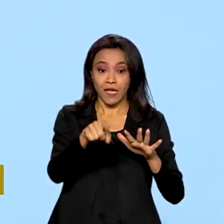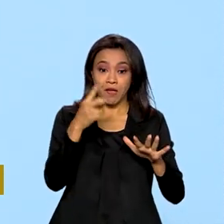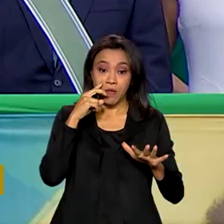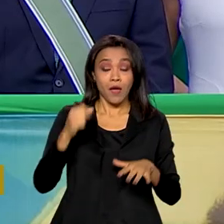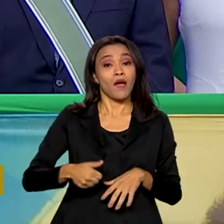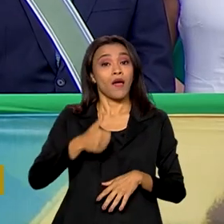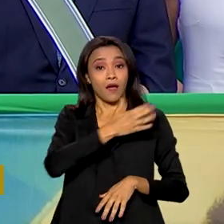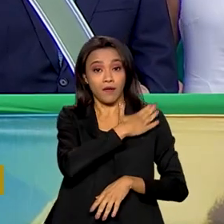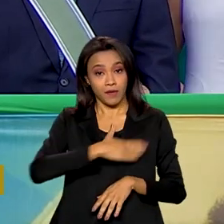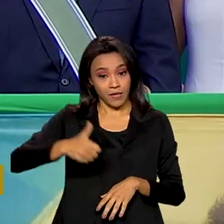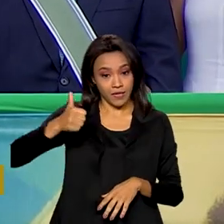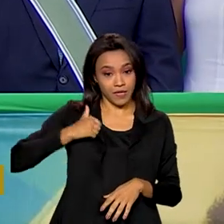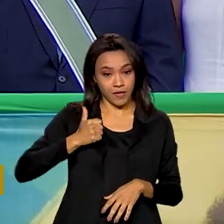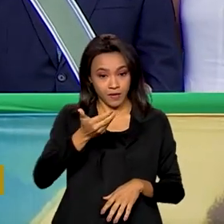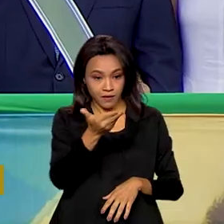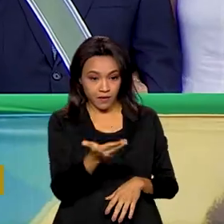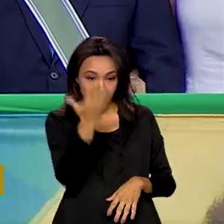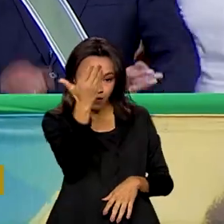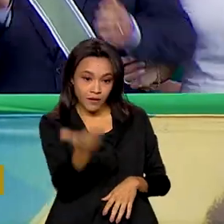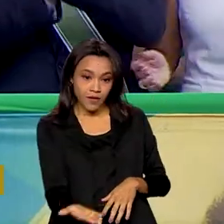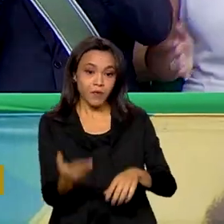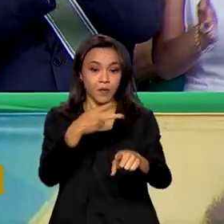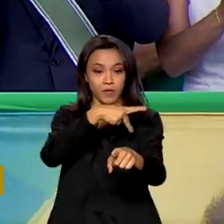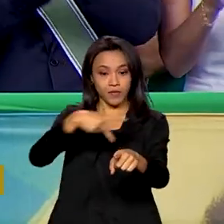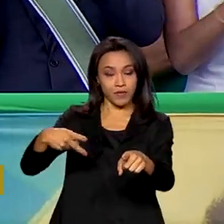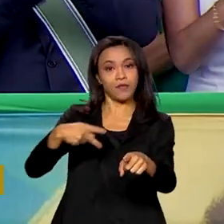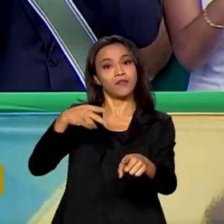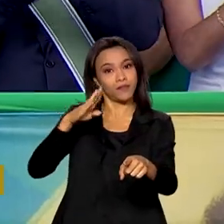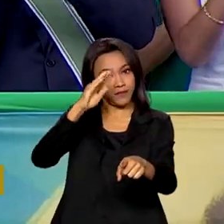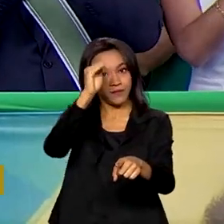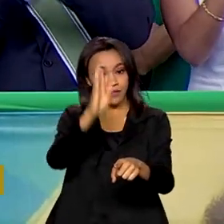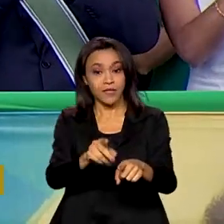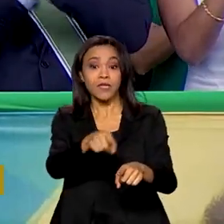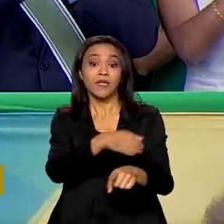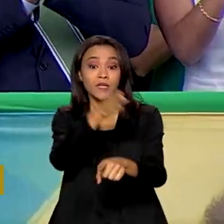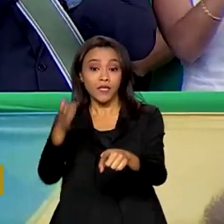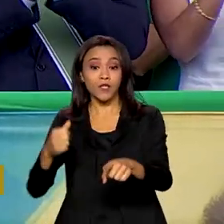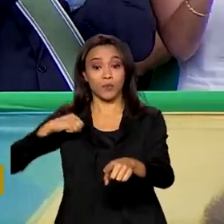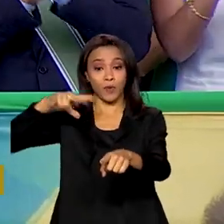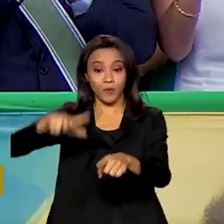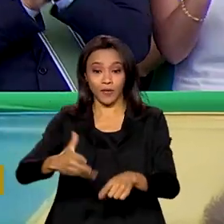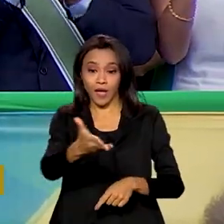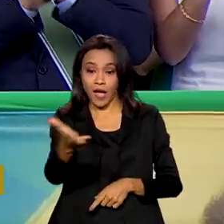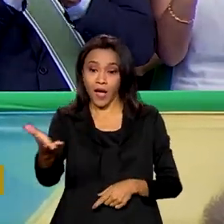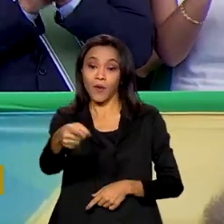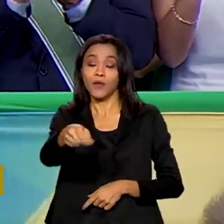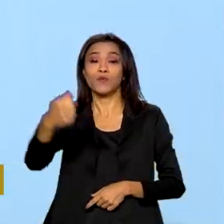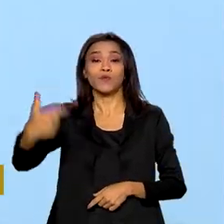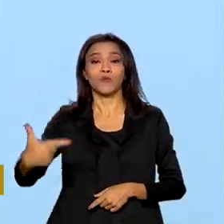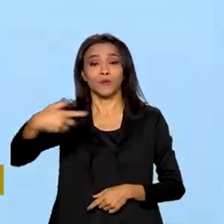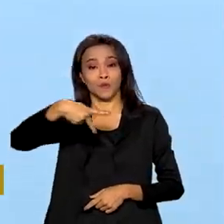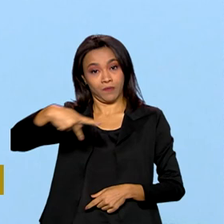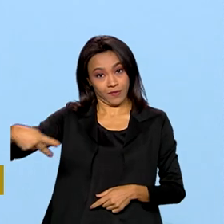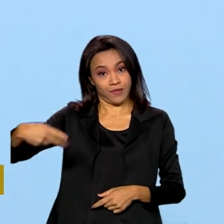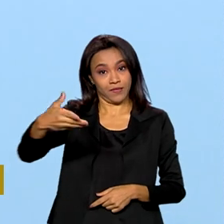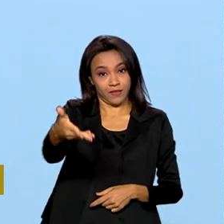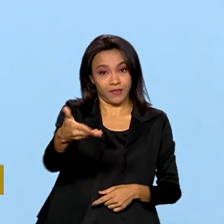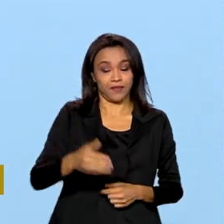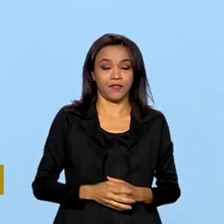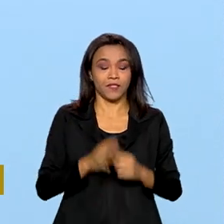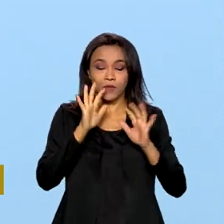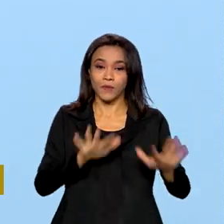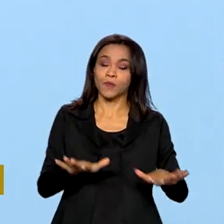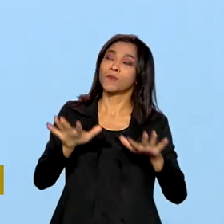primeira-dama, o presidente de Portugal e ao também lado o vice-presidente Hamilton Mourão, todos acompanhando, portanto.